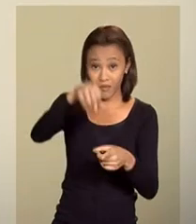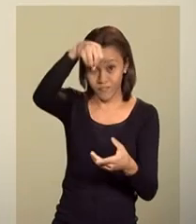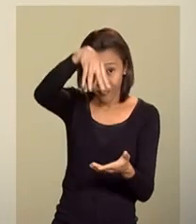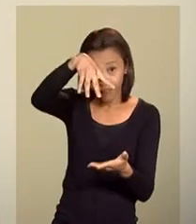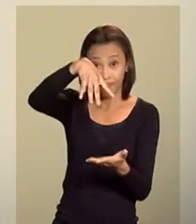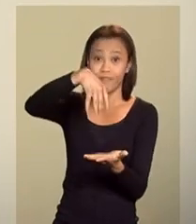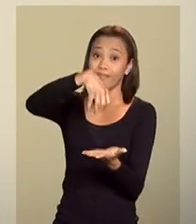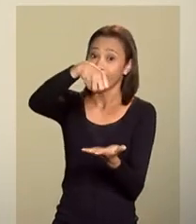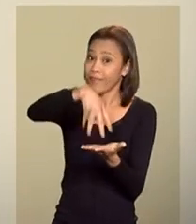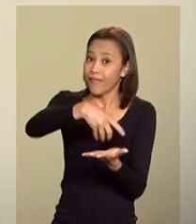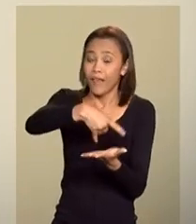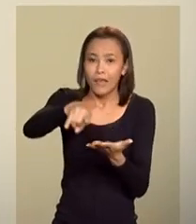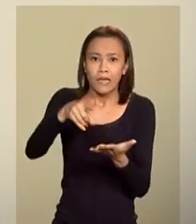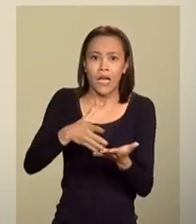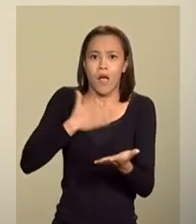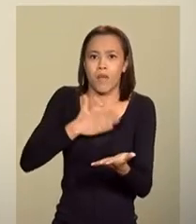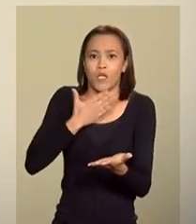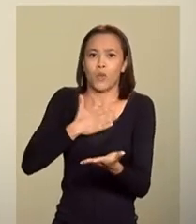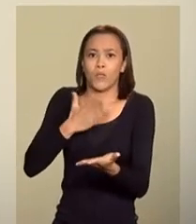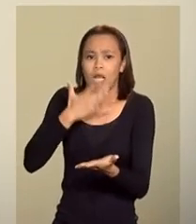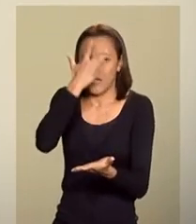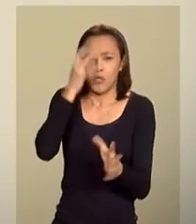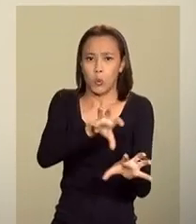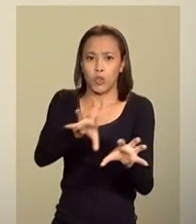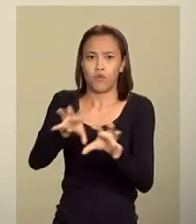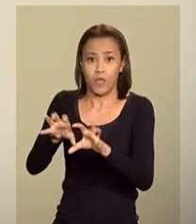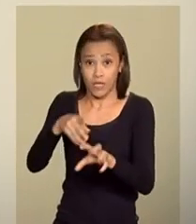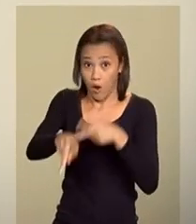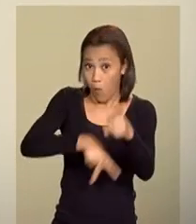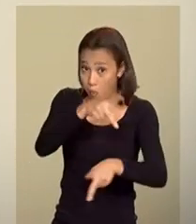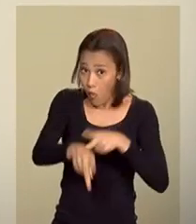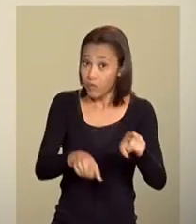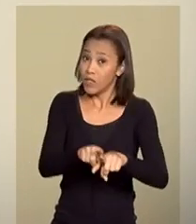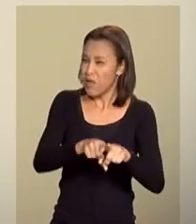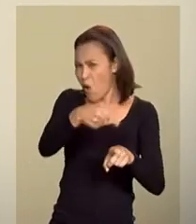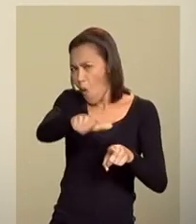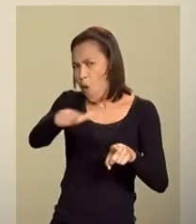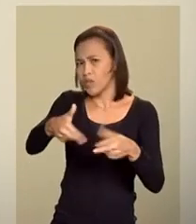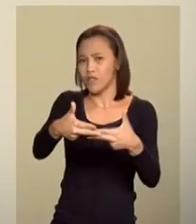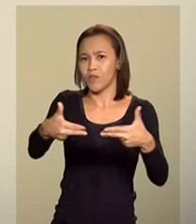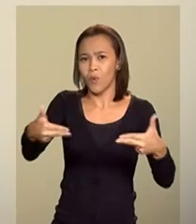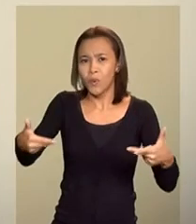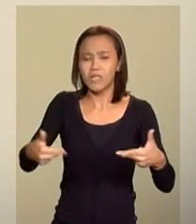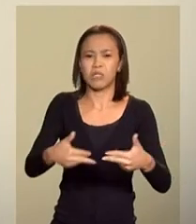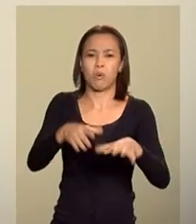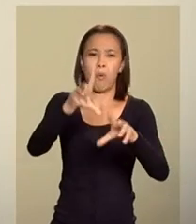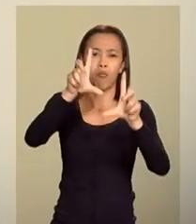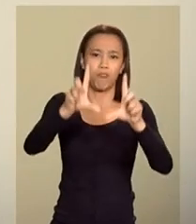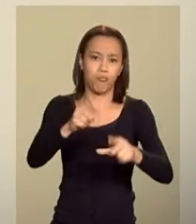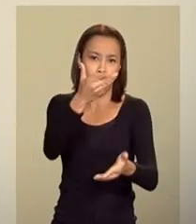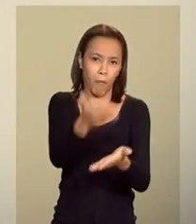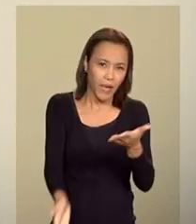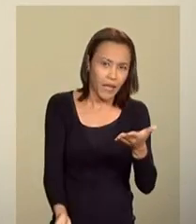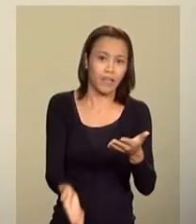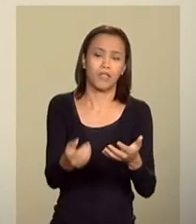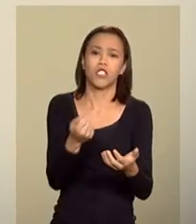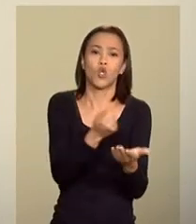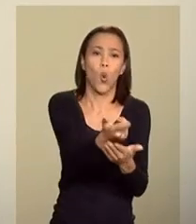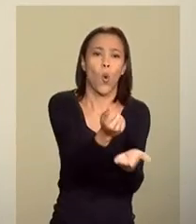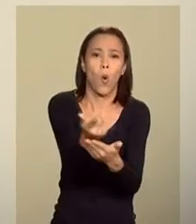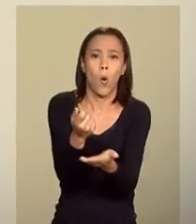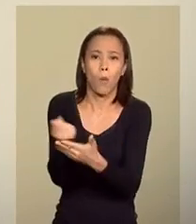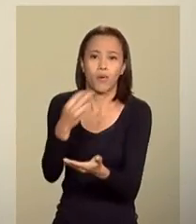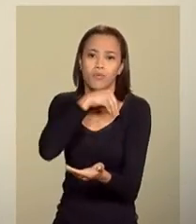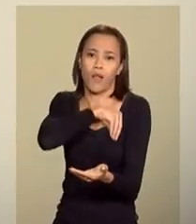e que tentavam amedrontar nosso povo entre ou as coisas qual a queda do emprego EA perda do poder de compra